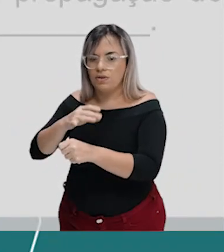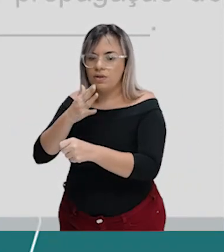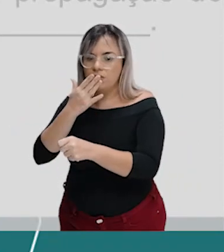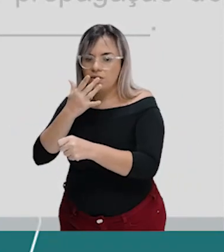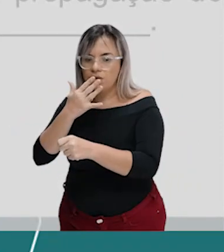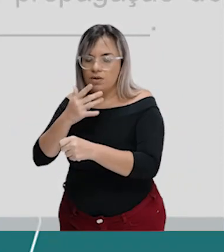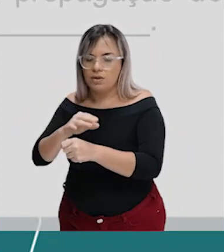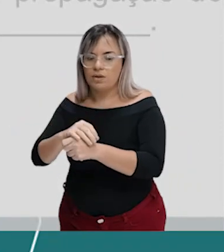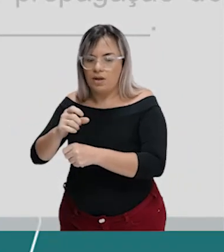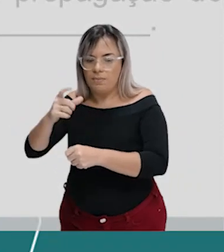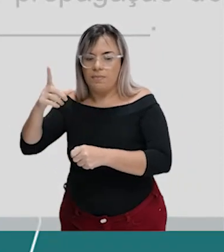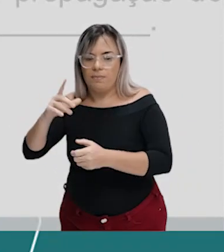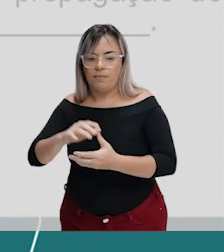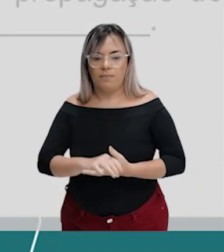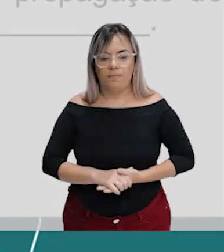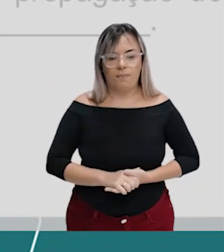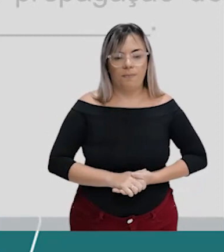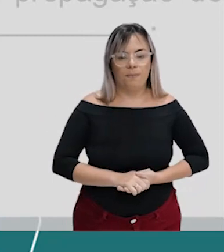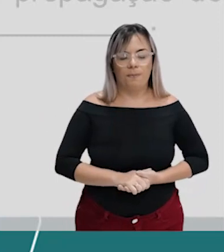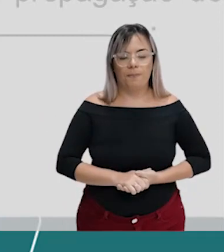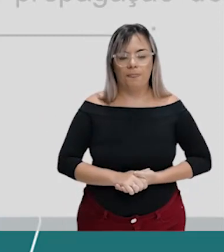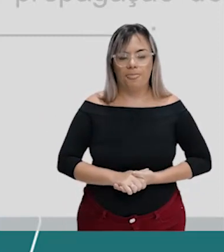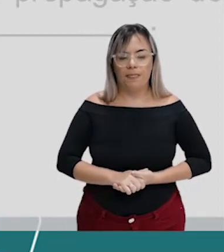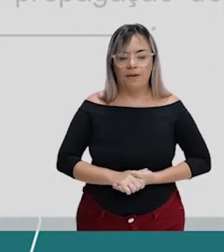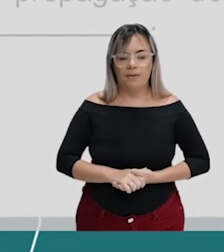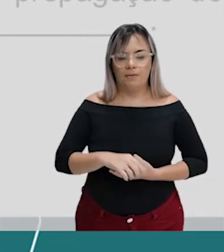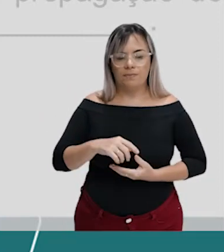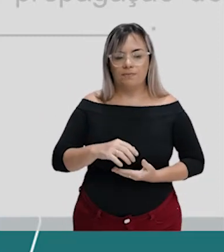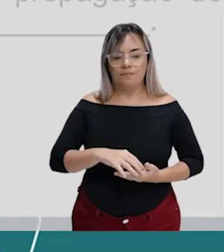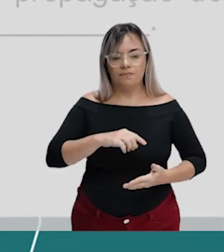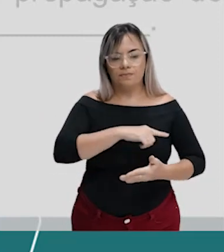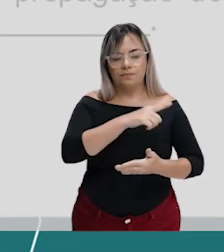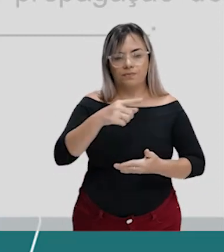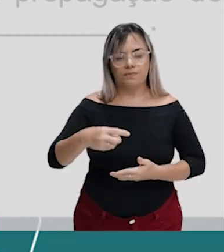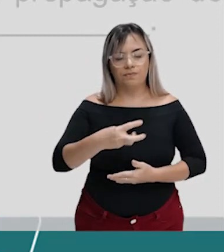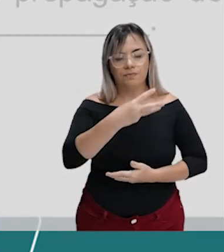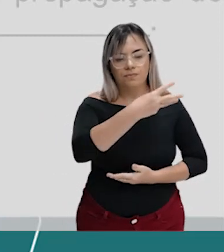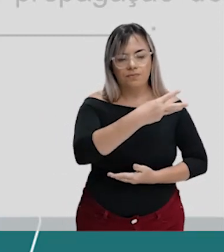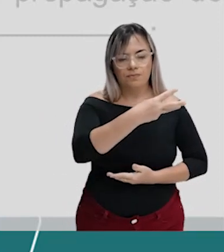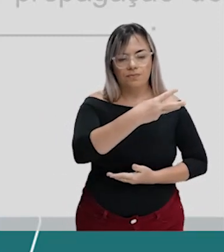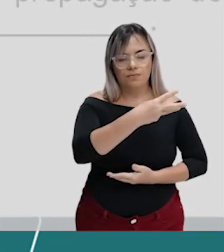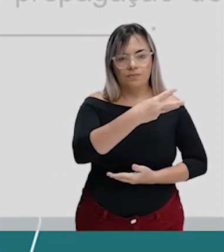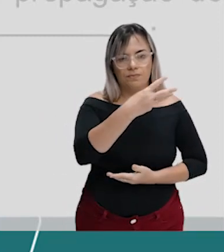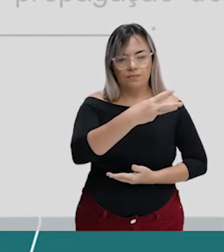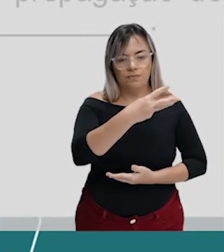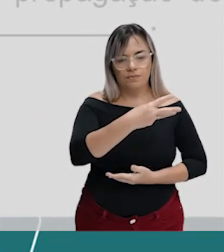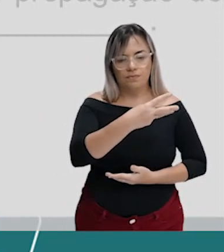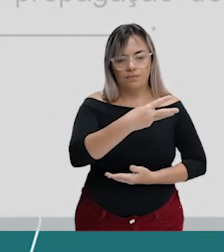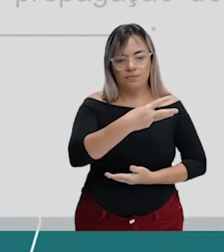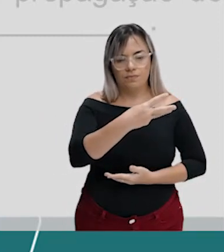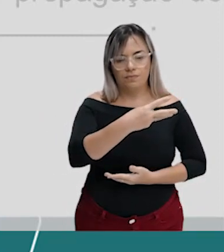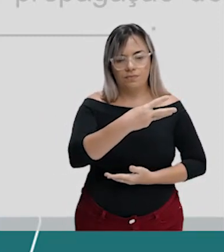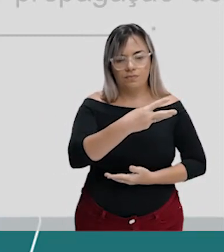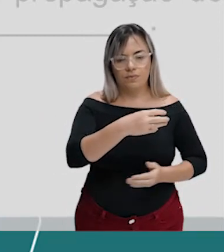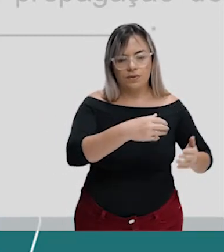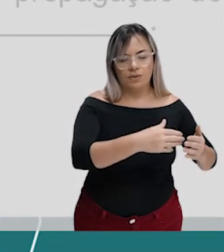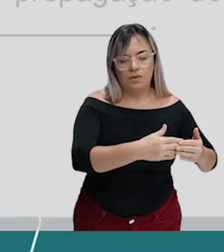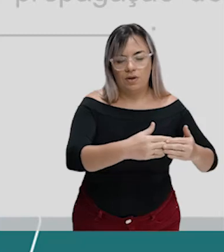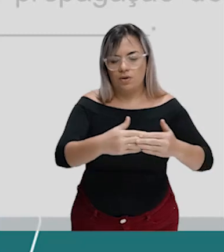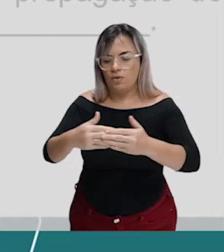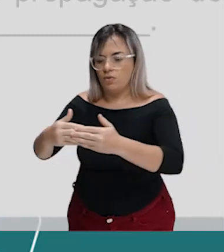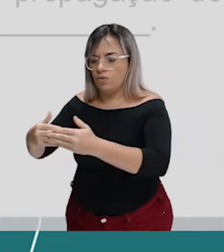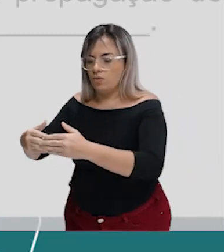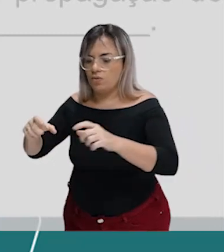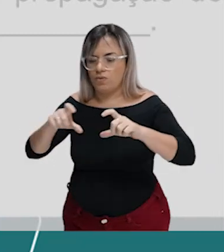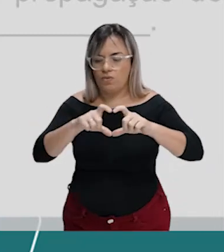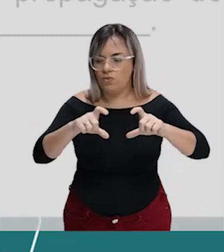do processo de condução térmica que acontece aí neste sólido. Né? O calor sendo transferido de uma extremidade para a